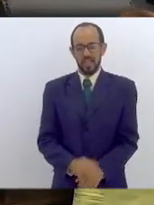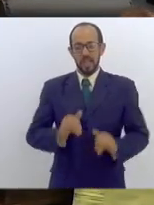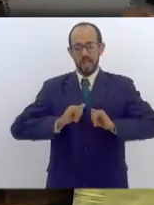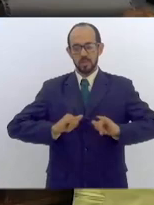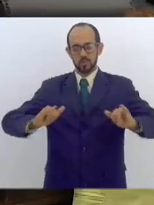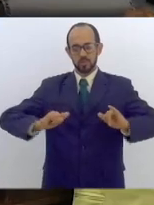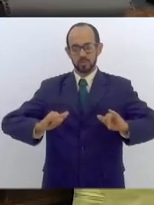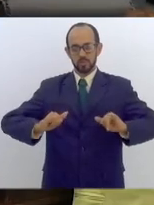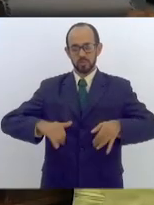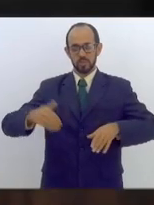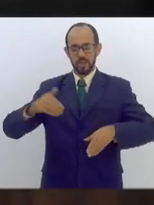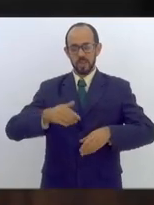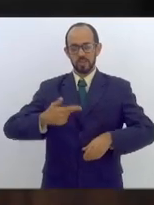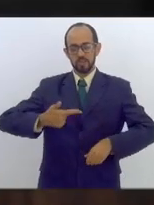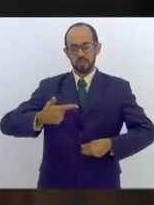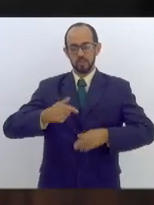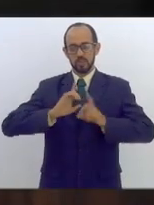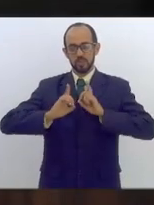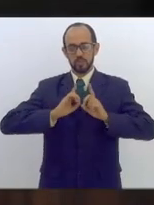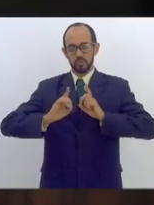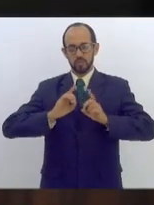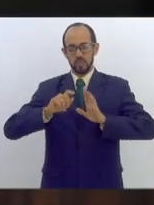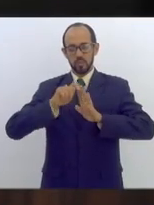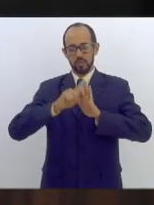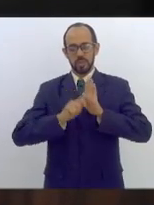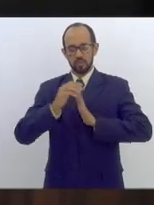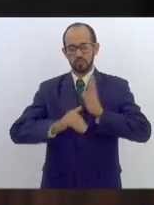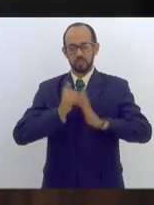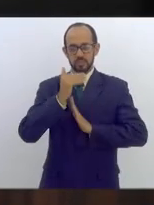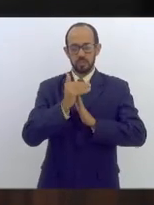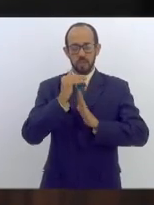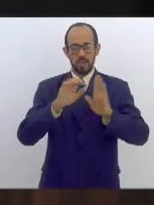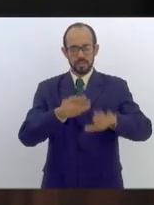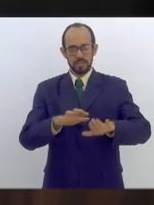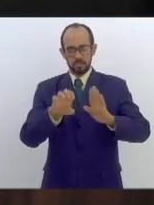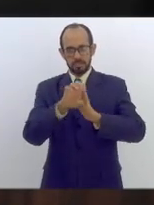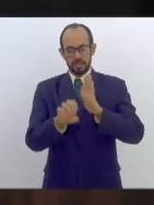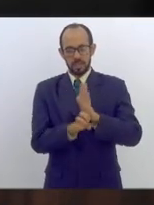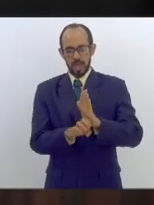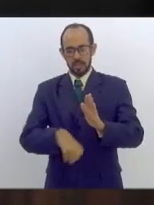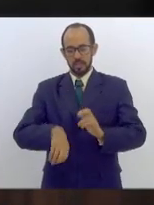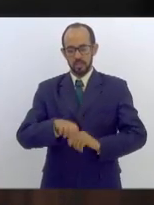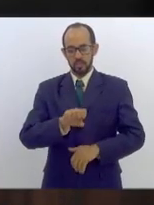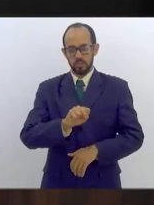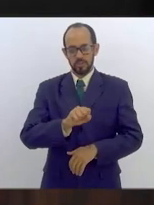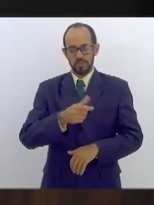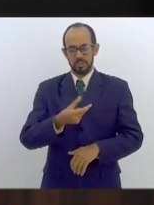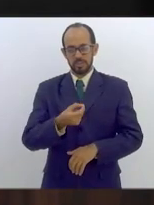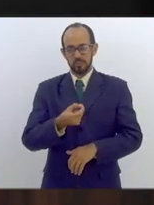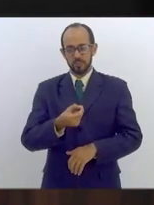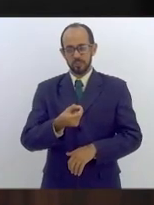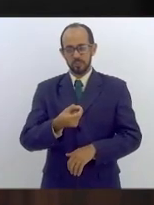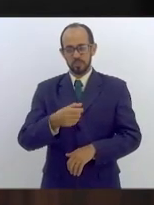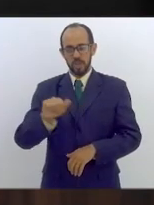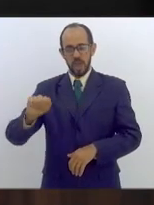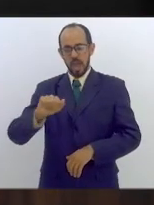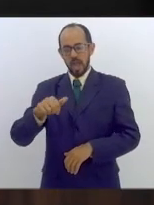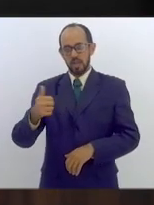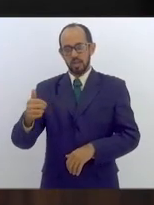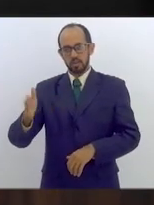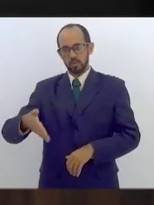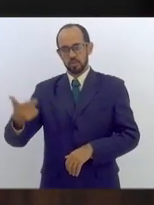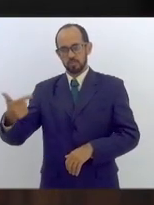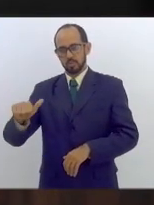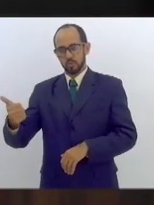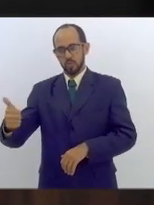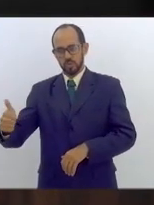Anuncio em tramitação ordinária em segunda discussão, redação do vencido assim emendada. Projeto de lei número 820-A de 2011, de autoria do deputado Zaqueu